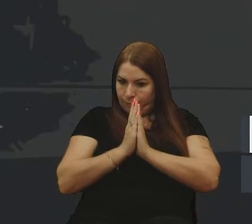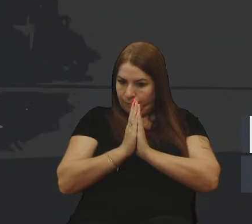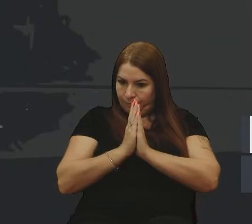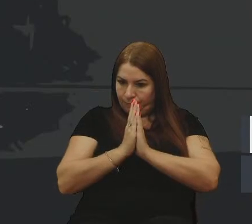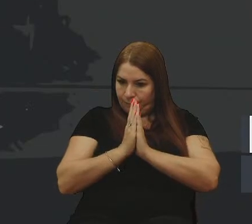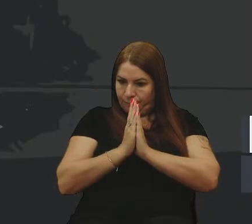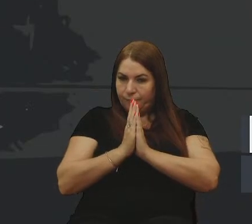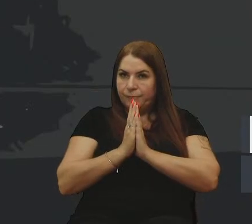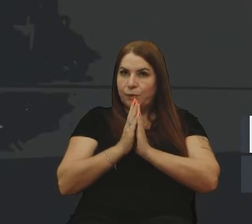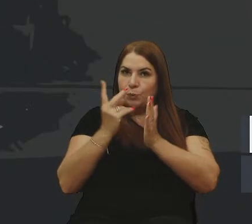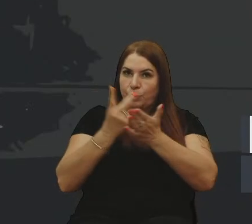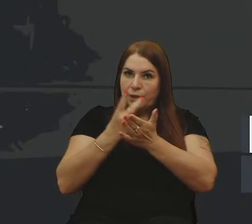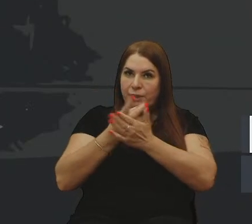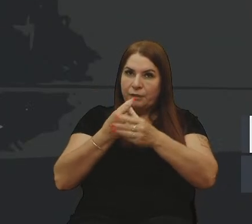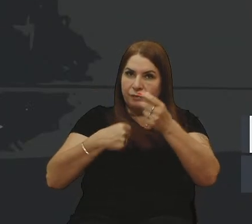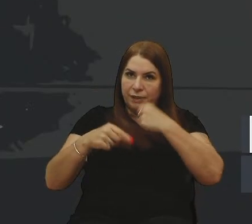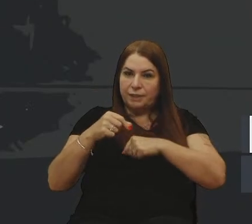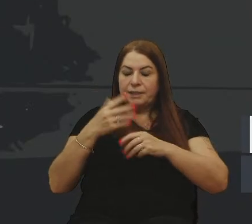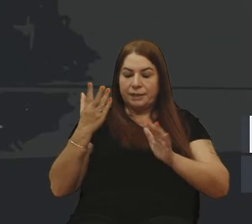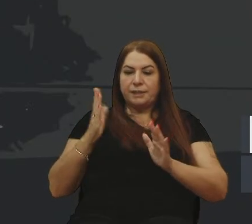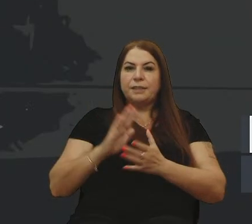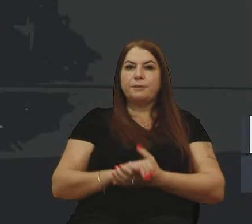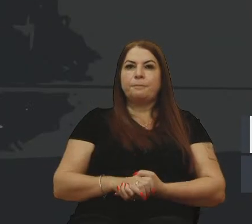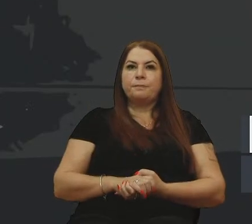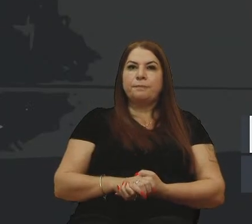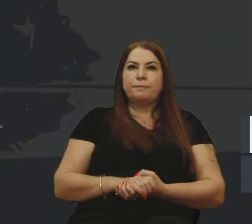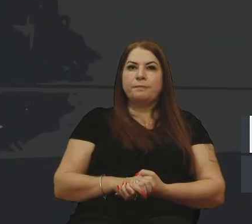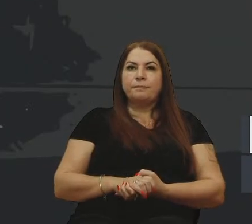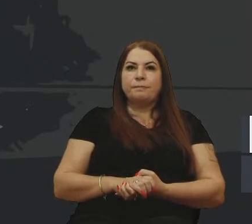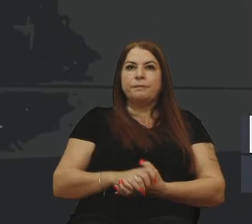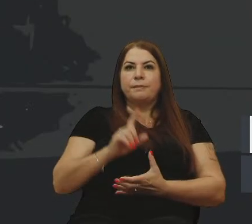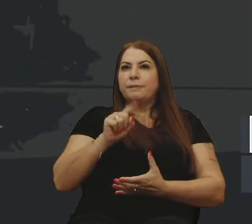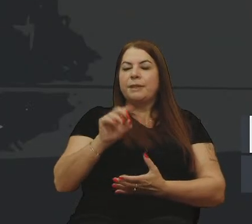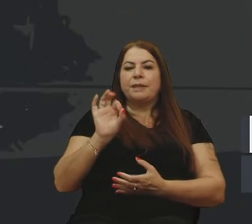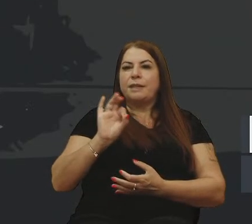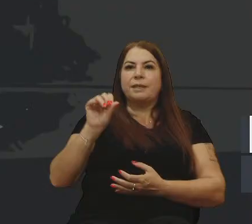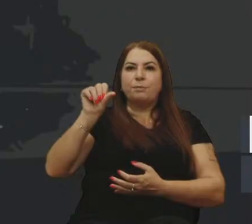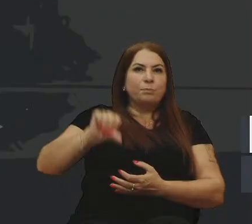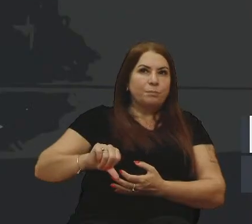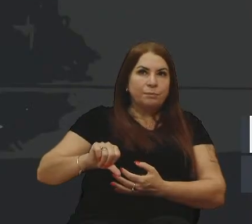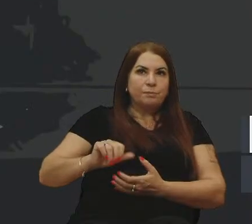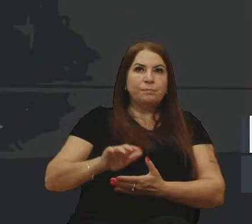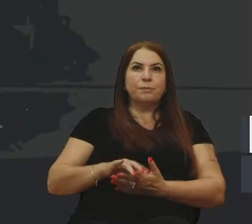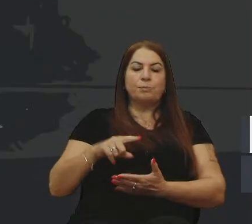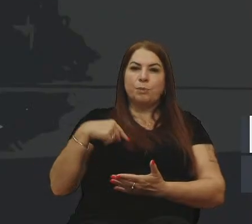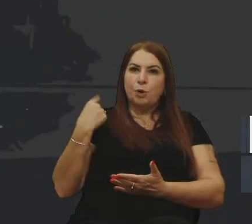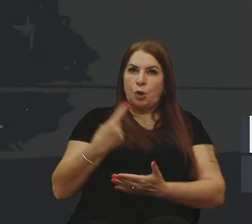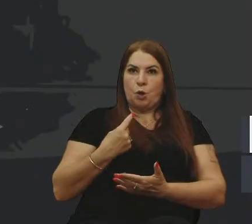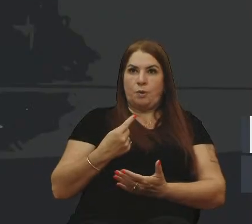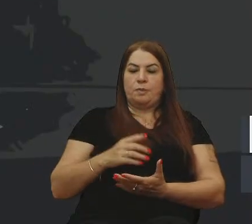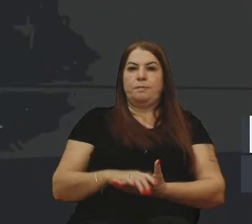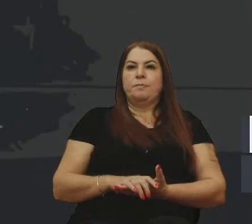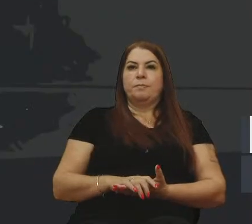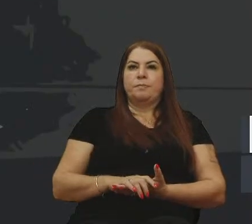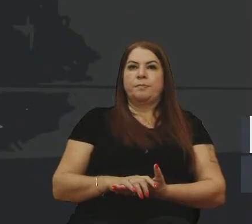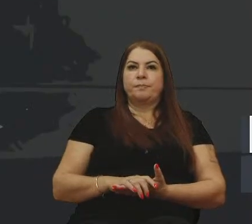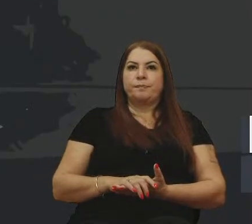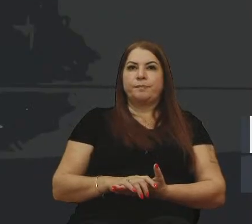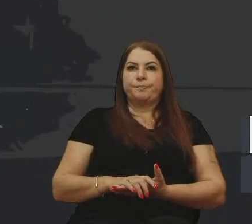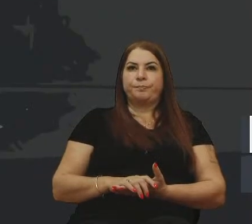De um erro financeiro muito grande. E não há nada pior para a gente, porque